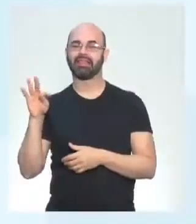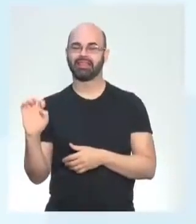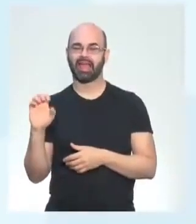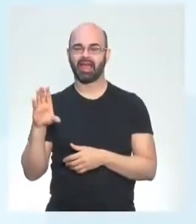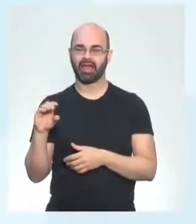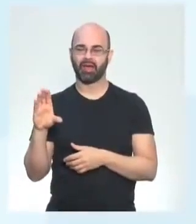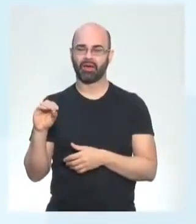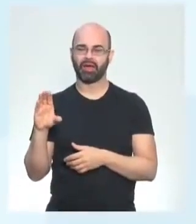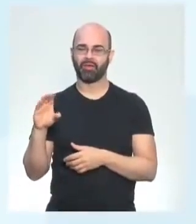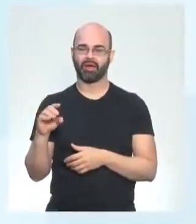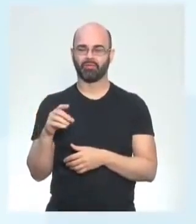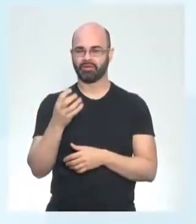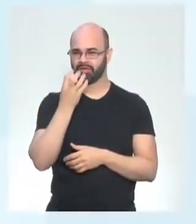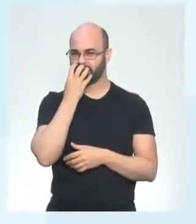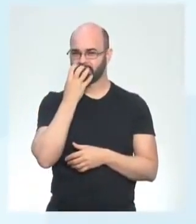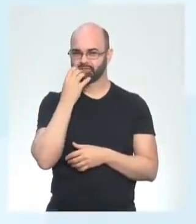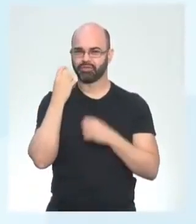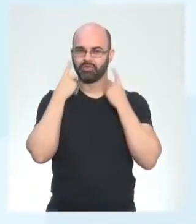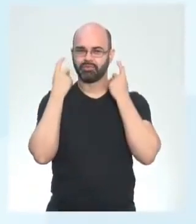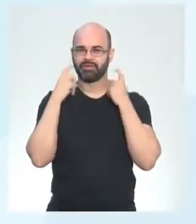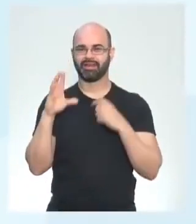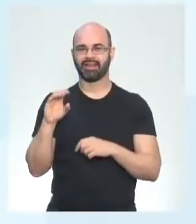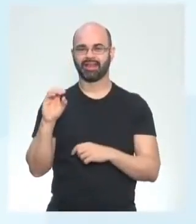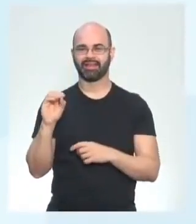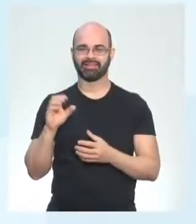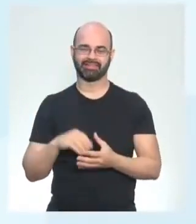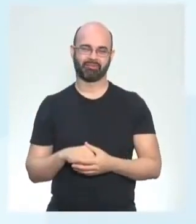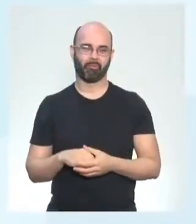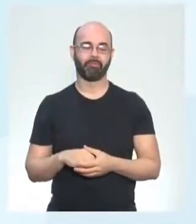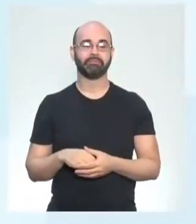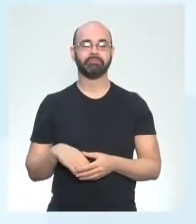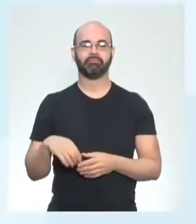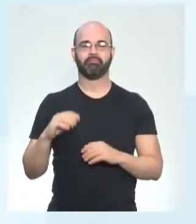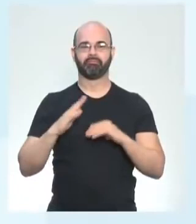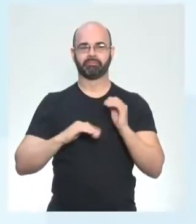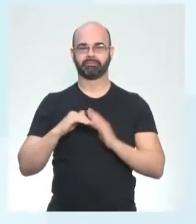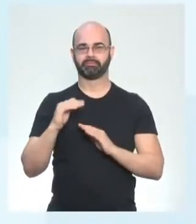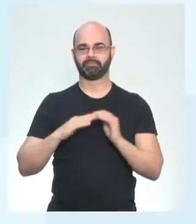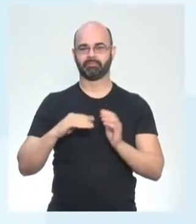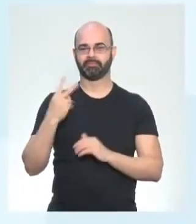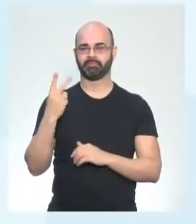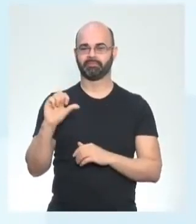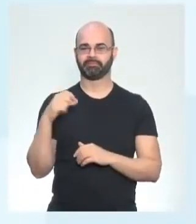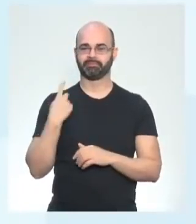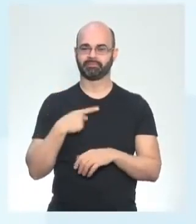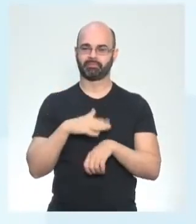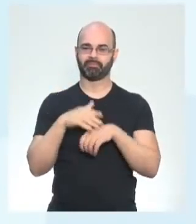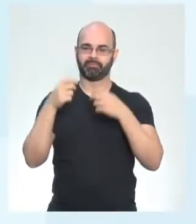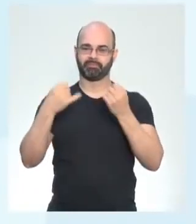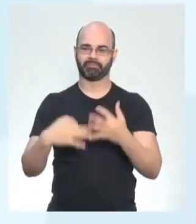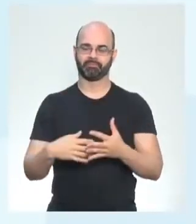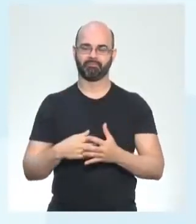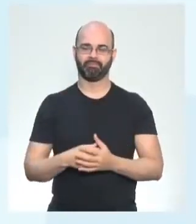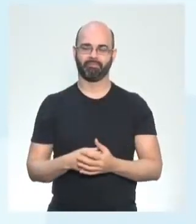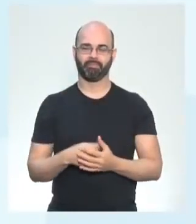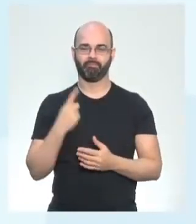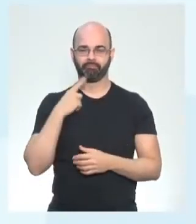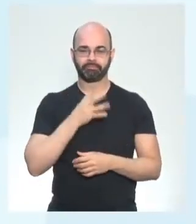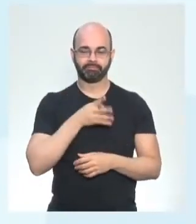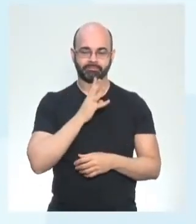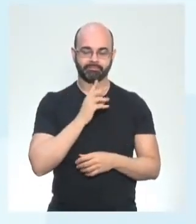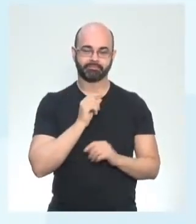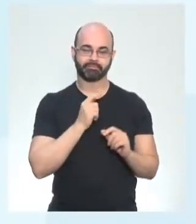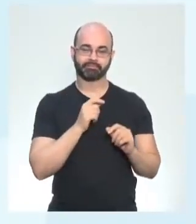Nós falamos sobre a habilidade aí do 7º ano, a habilidade 29, né? que ela fala aí sobre reconhecer e elaborar